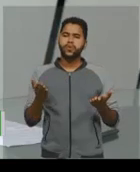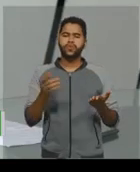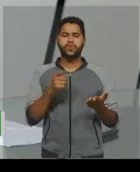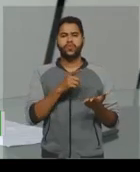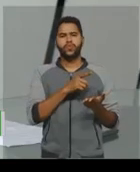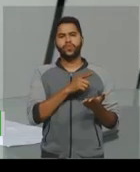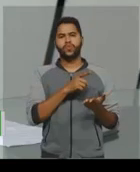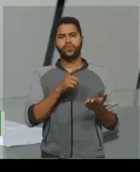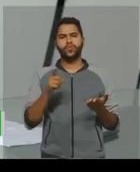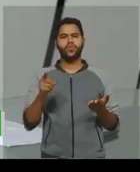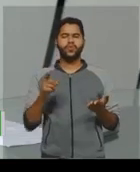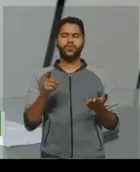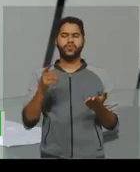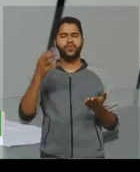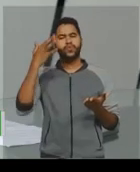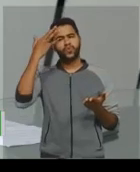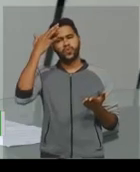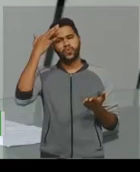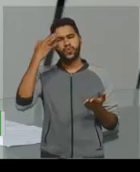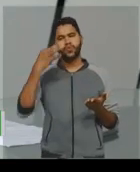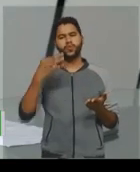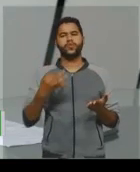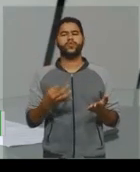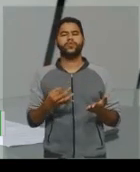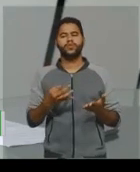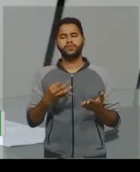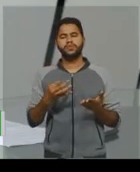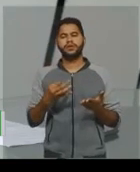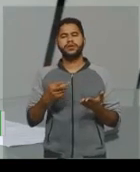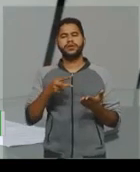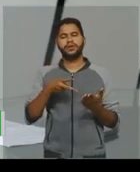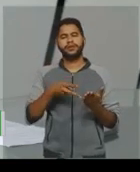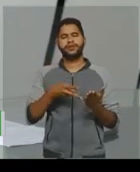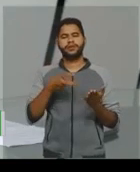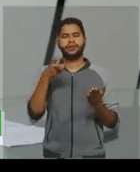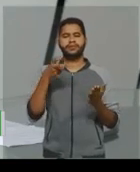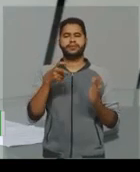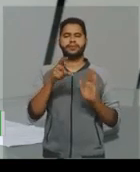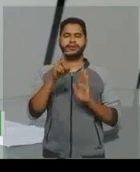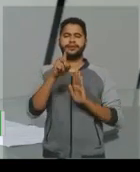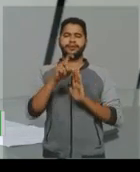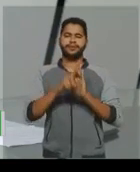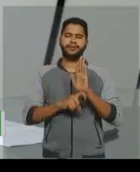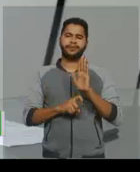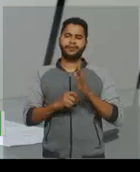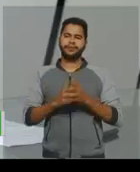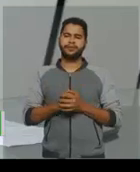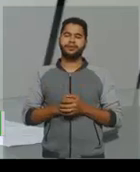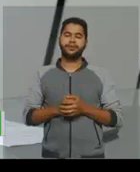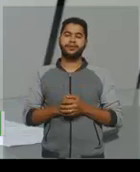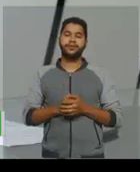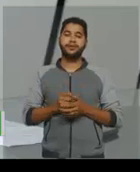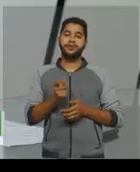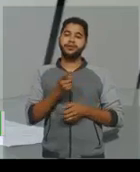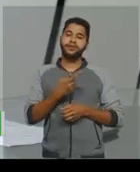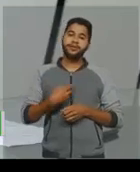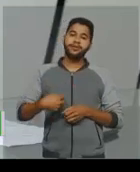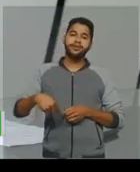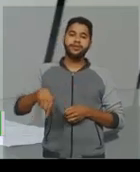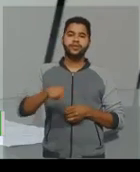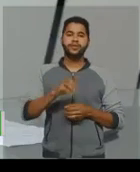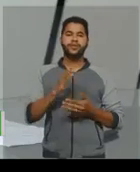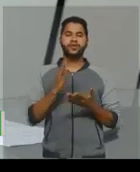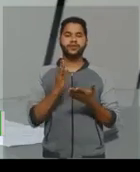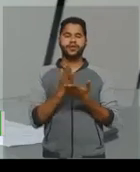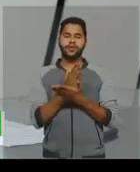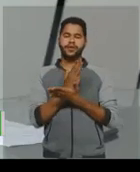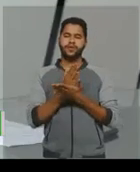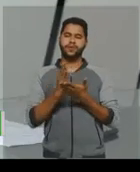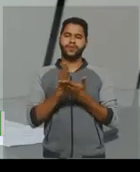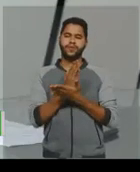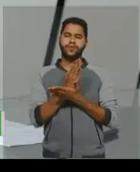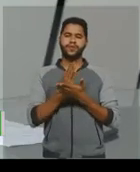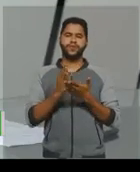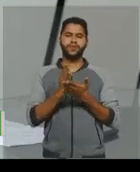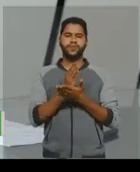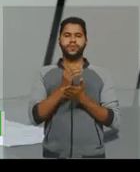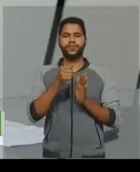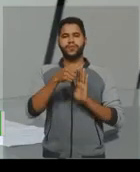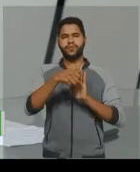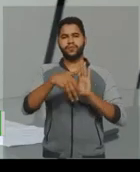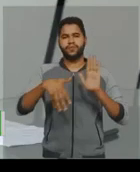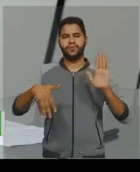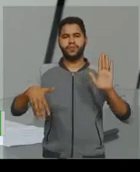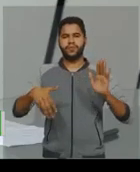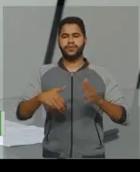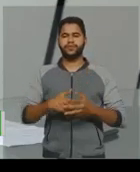você compreender e interpretar um texto. Então, nós trabalhamos algumas figuras de linguagem nesse